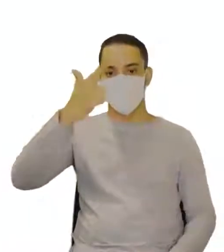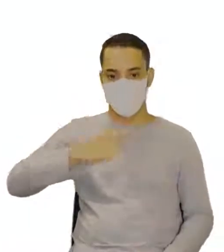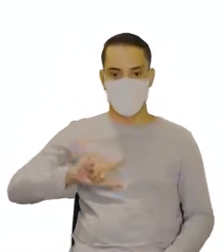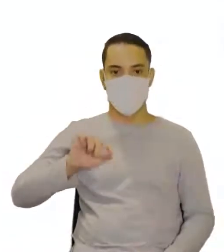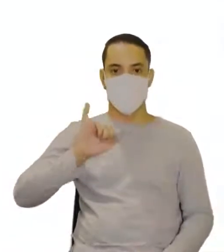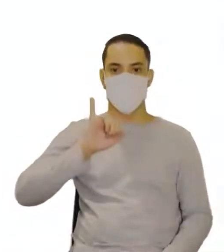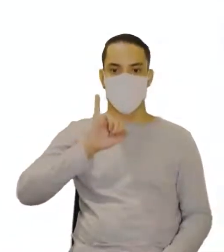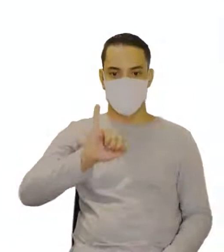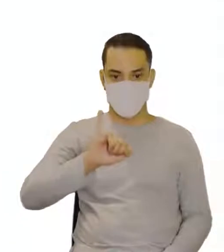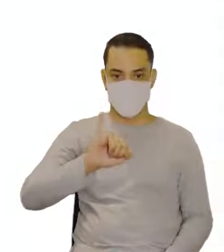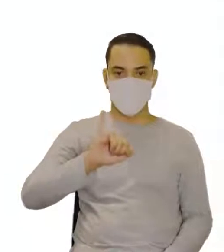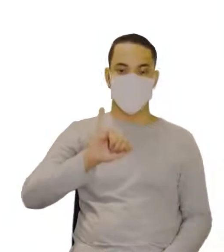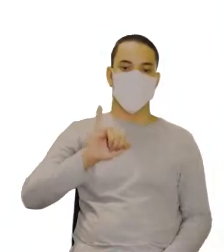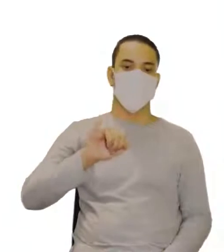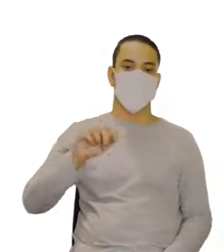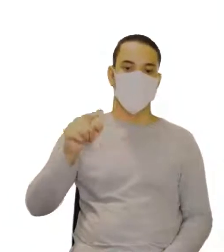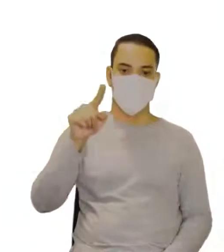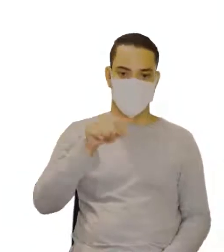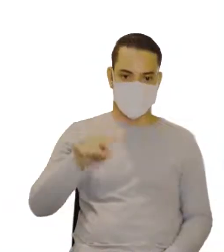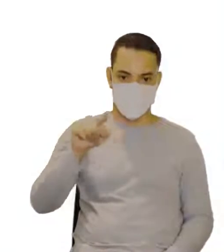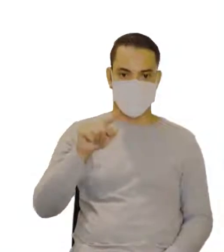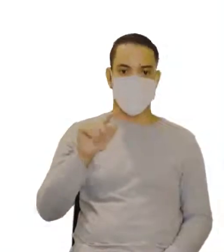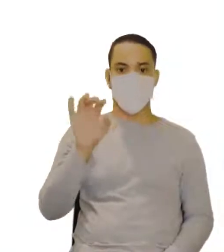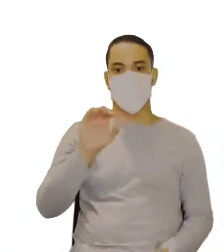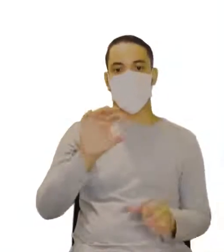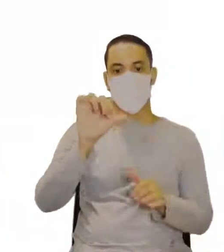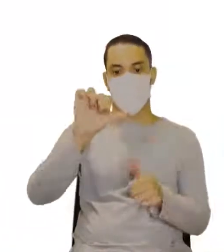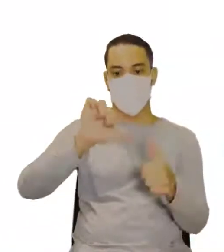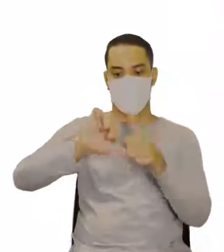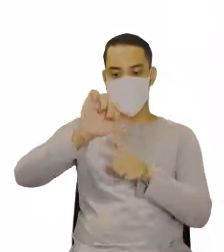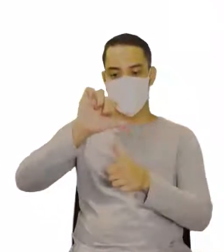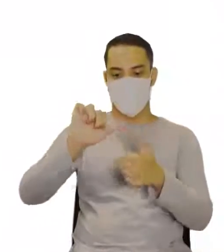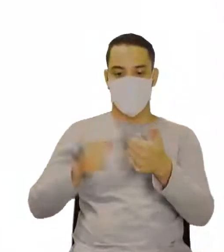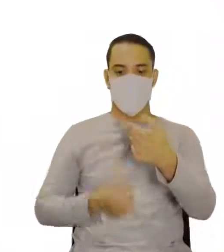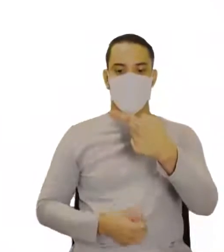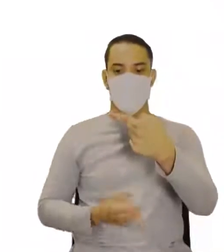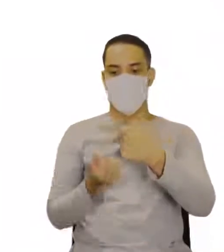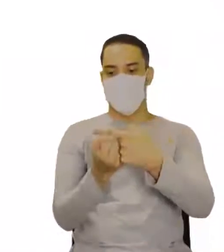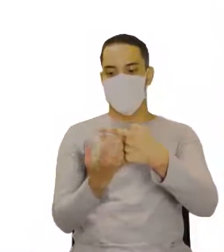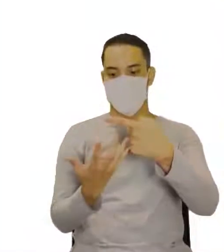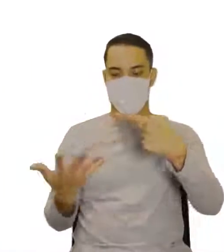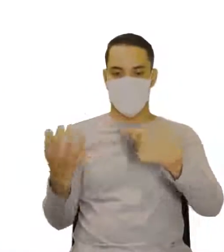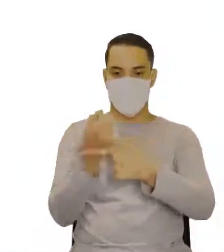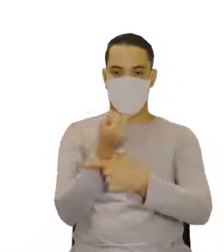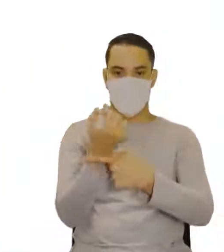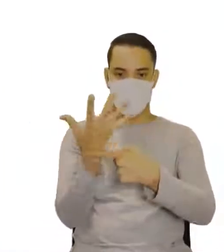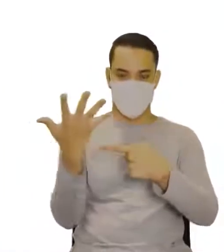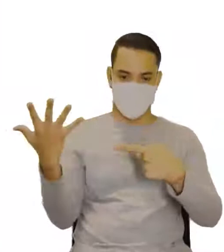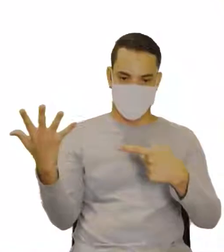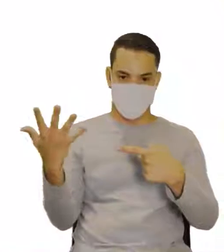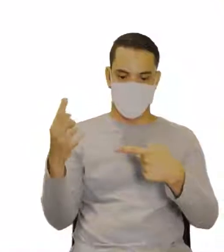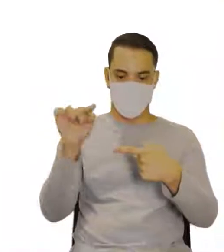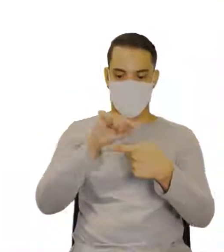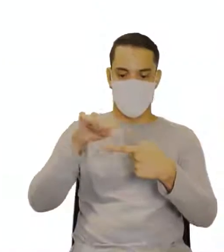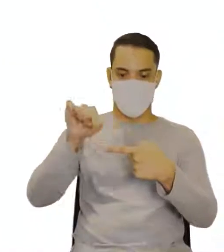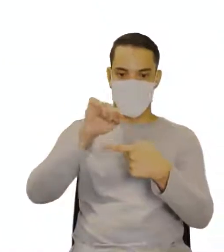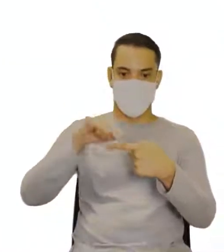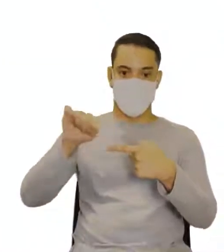A corrente. E isolando a corrente, eu posso falar que a corrente aí é a divisão do